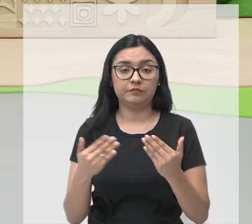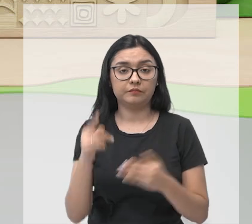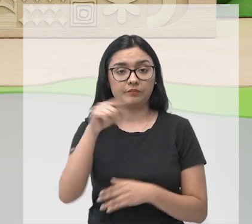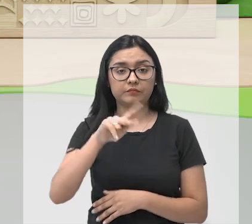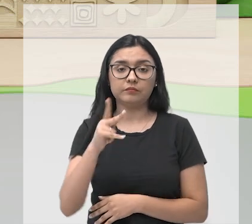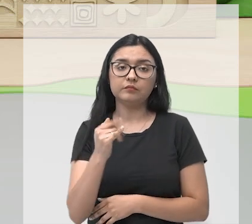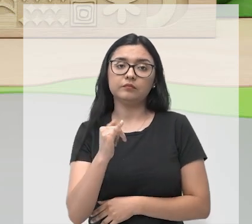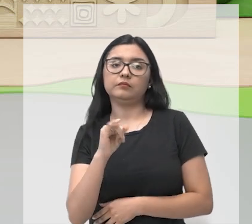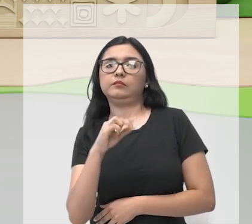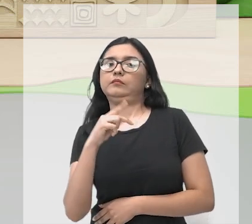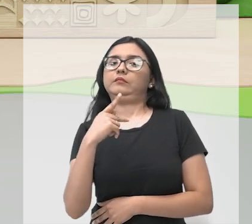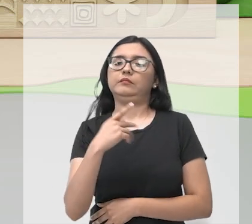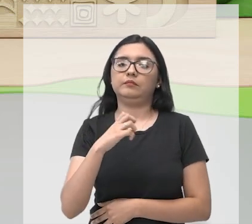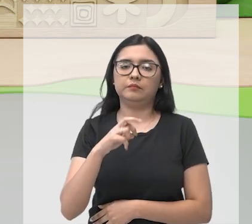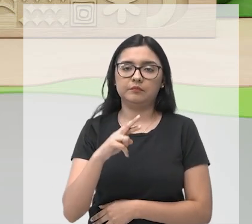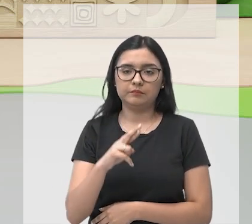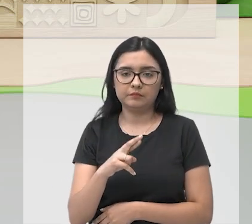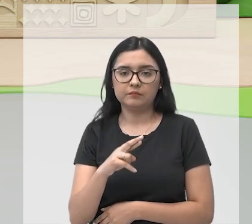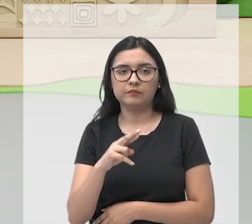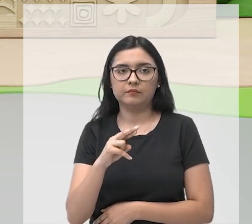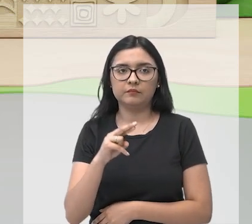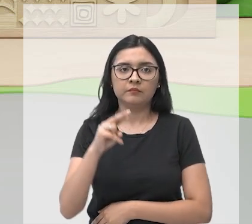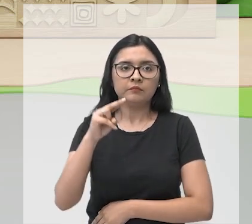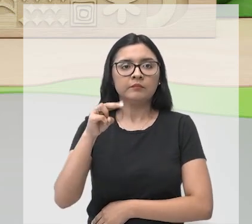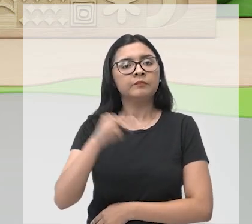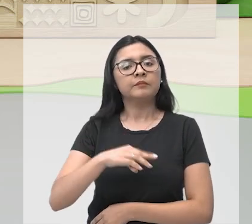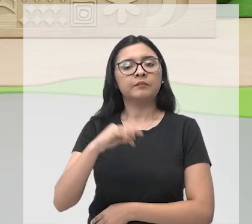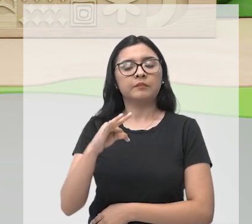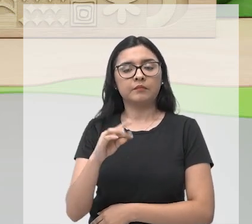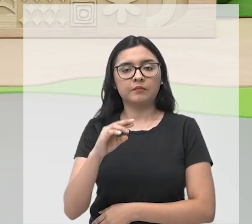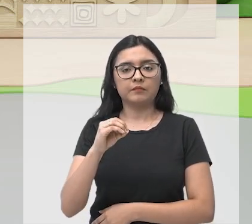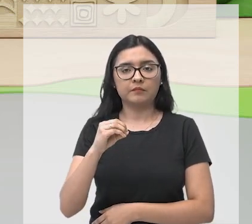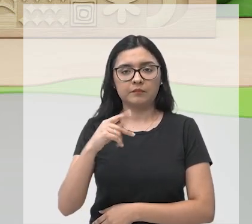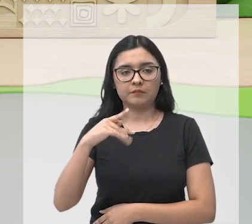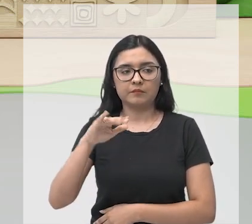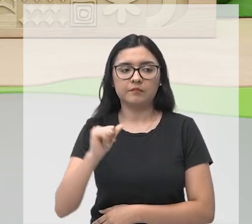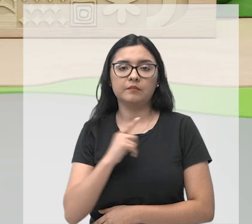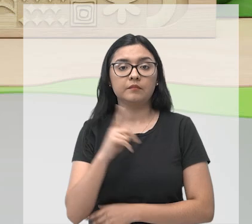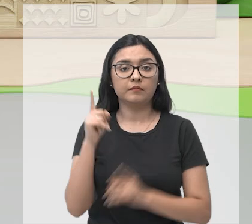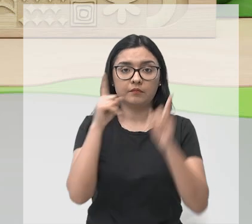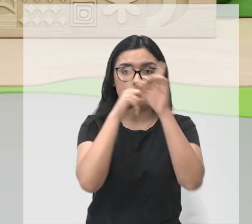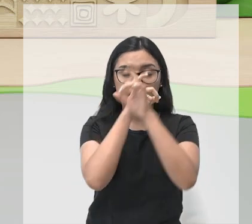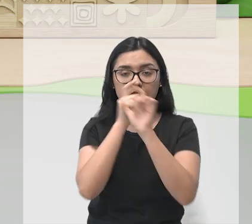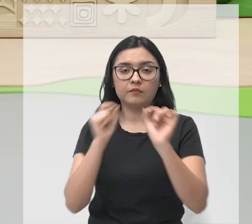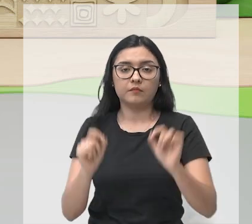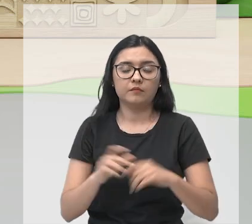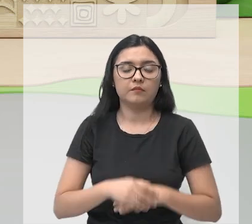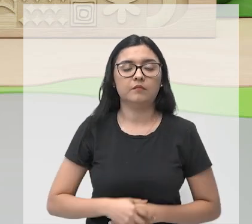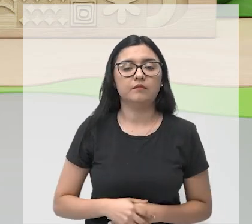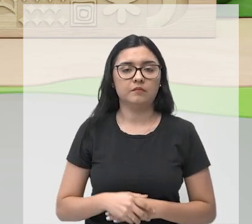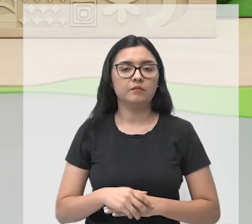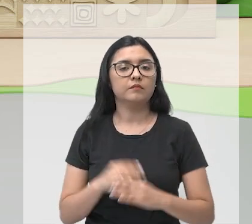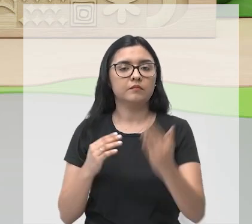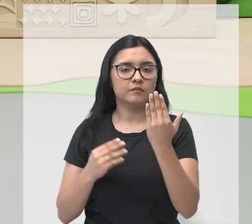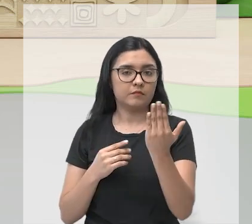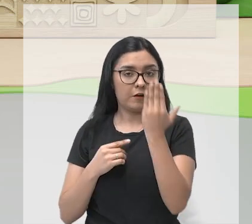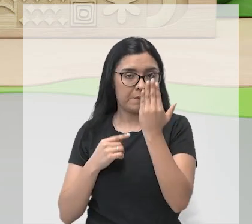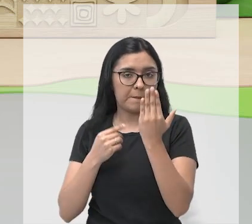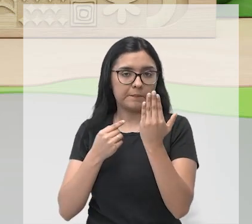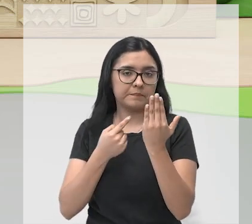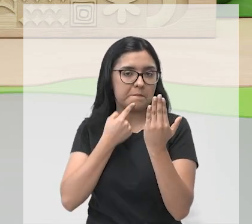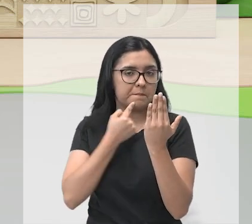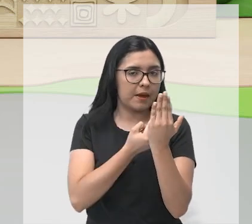aí é a hipermetropia. Ela está relacionada com a dificuldade de se observar a uma distância muito